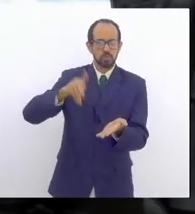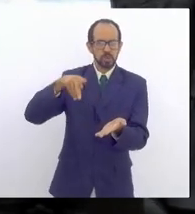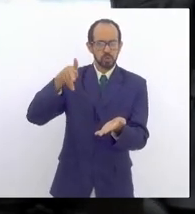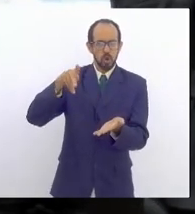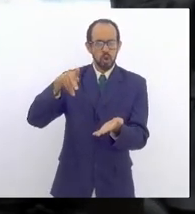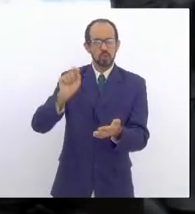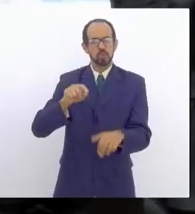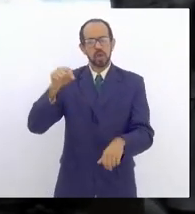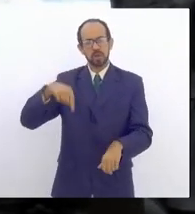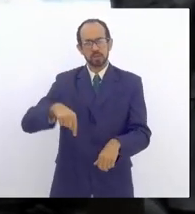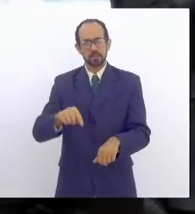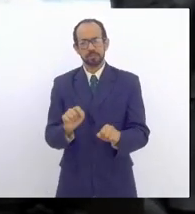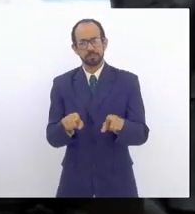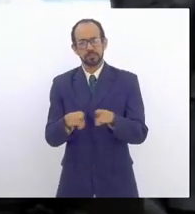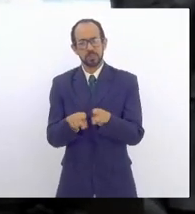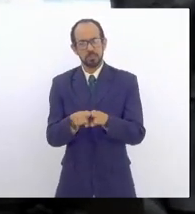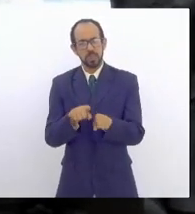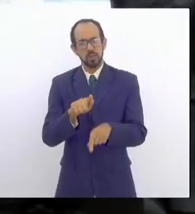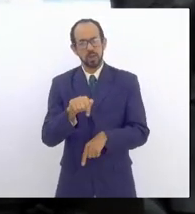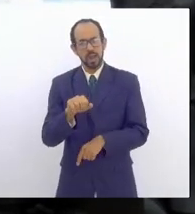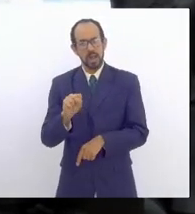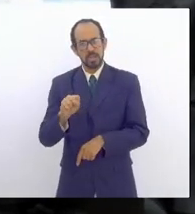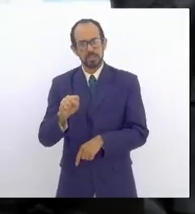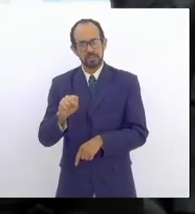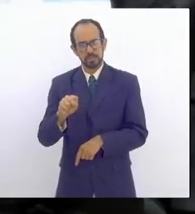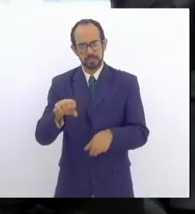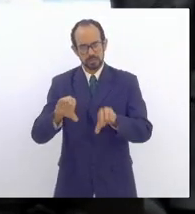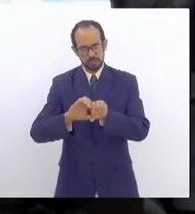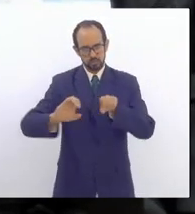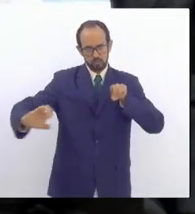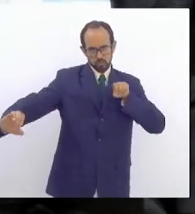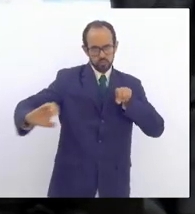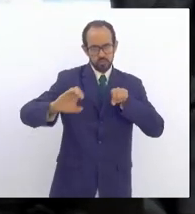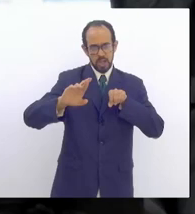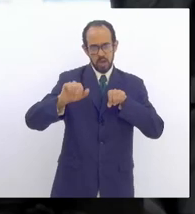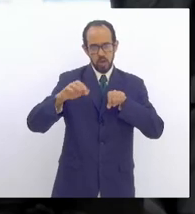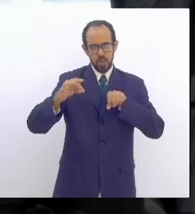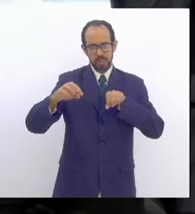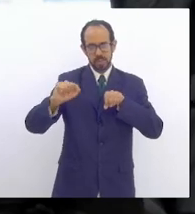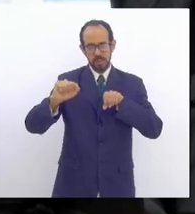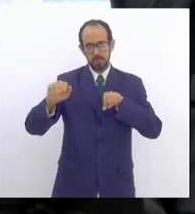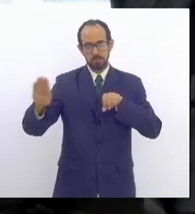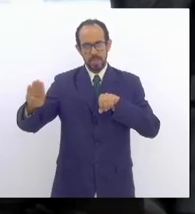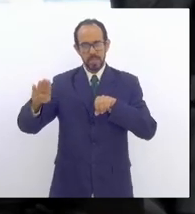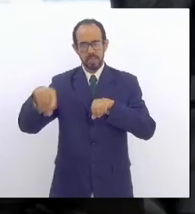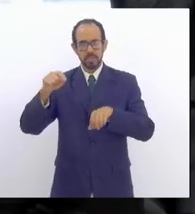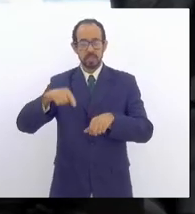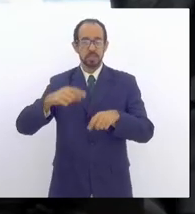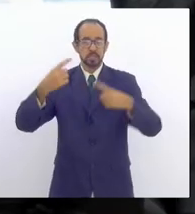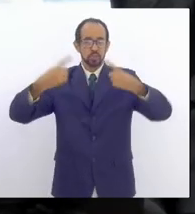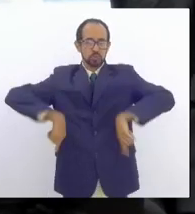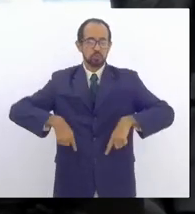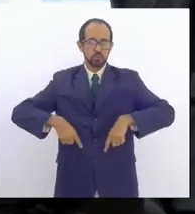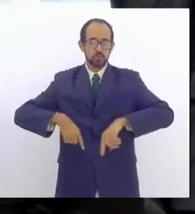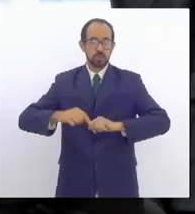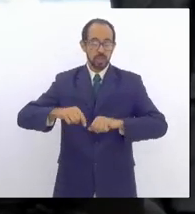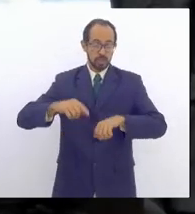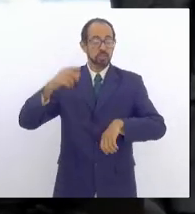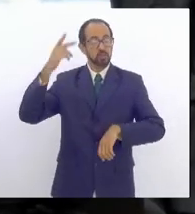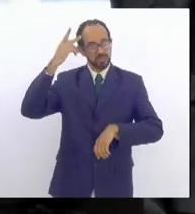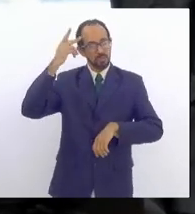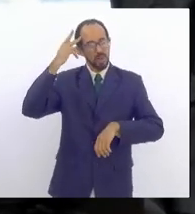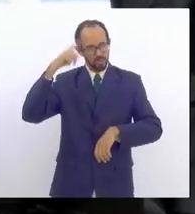papel o gasoduto da Rota 4B, que também é disputado pelo Estado de São Paulo. Vamos trabalhar para reabrir os mais